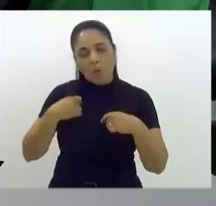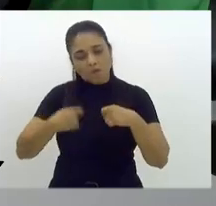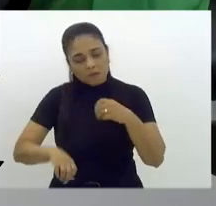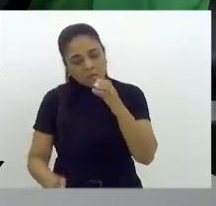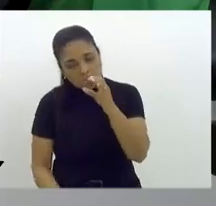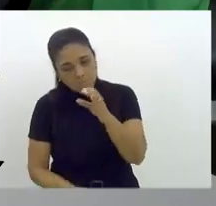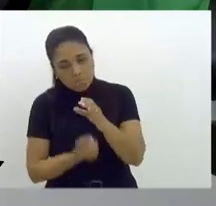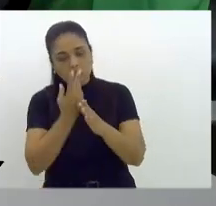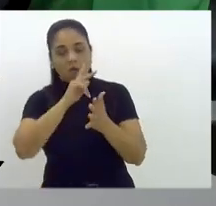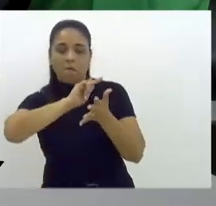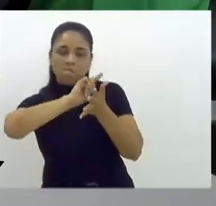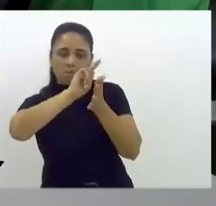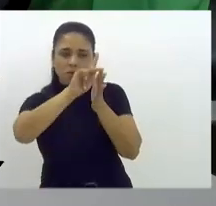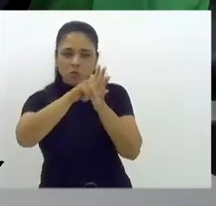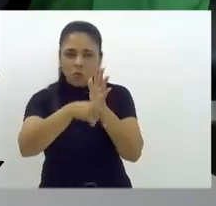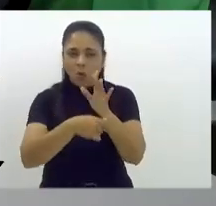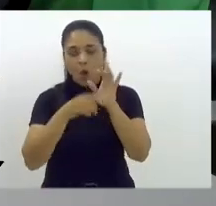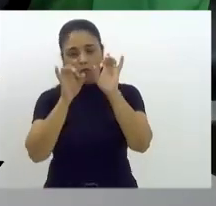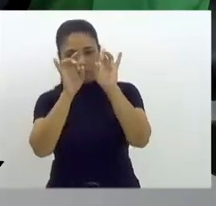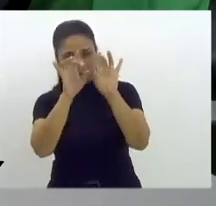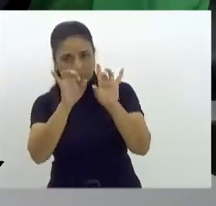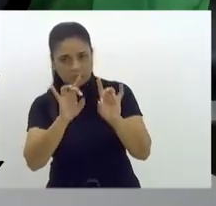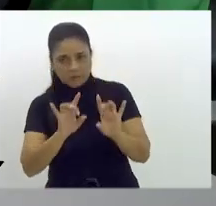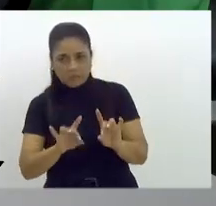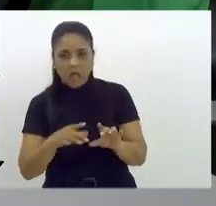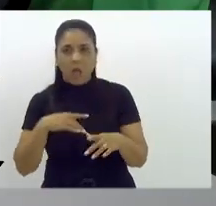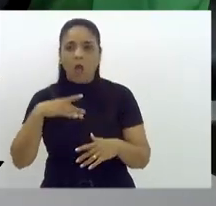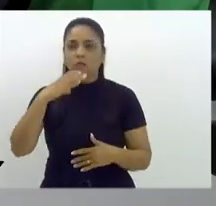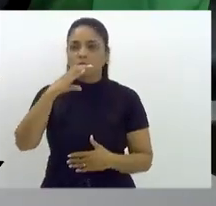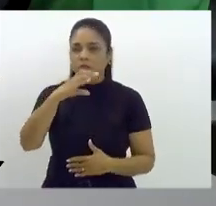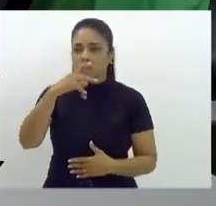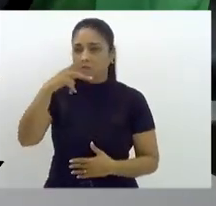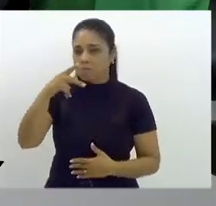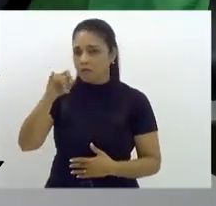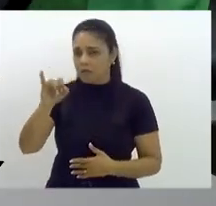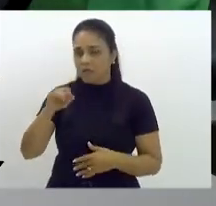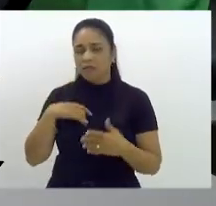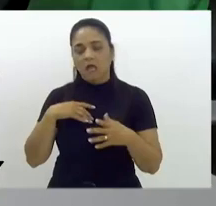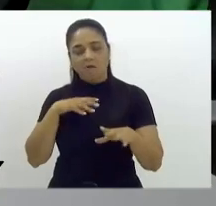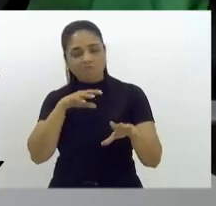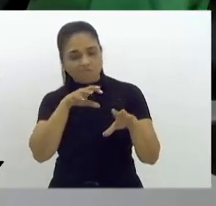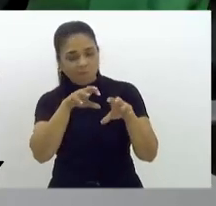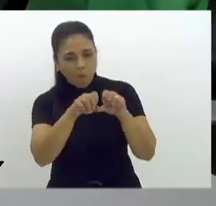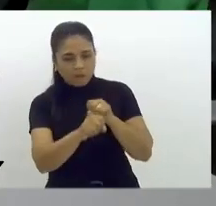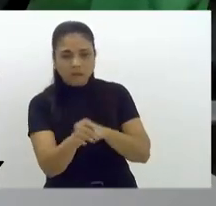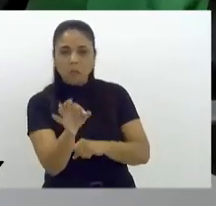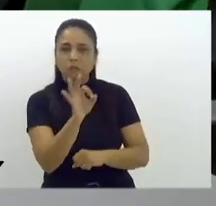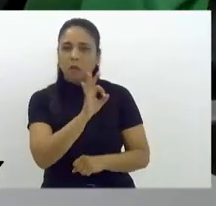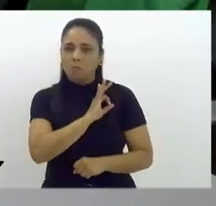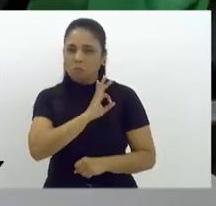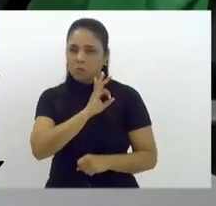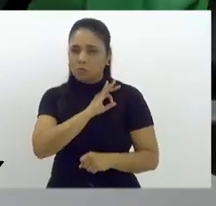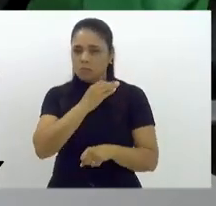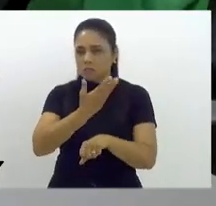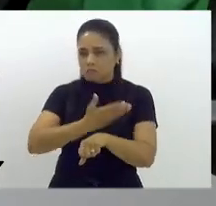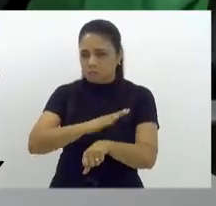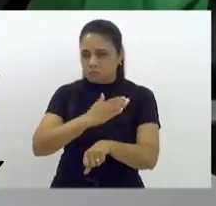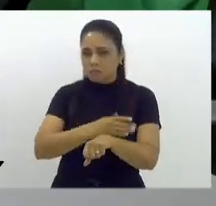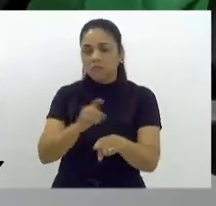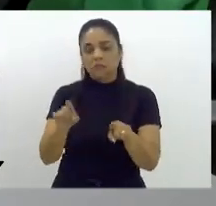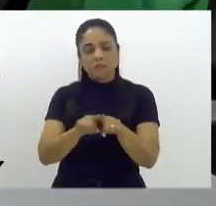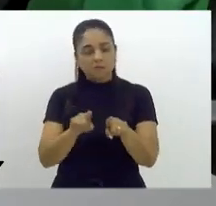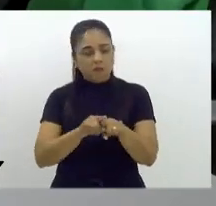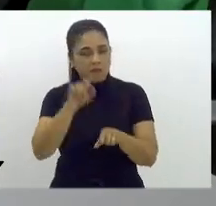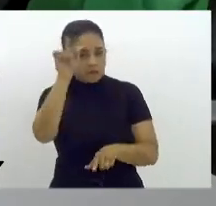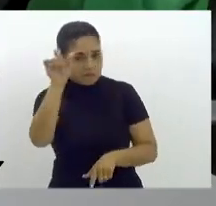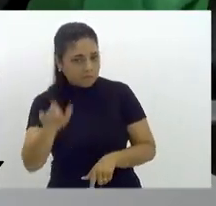específico e a gente já fala de todas as CPP na qualificação desse policial e da policial mulher para o atendimento